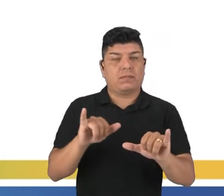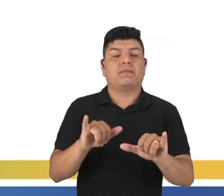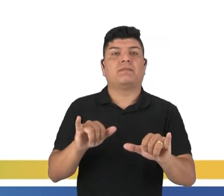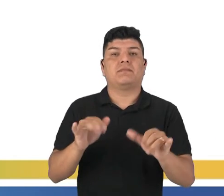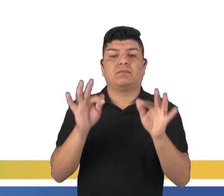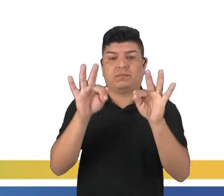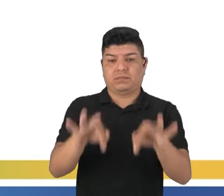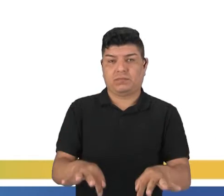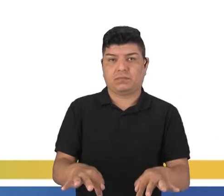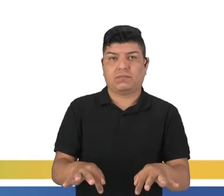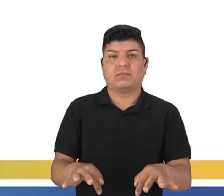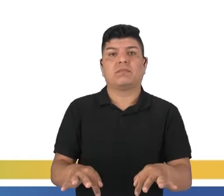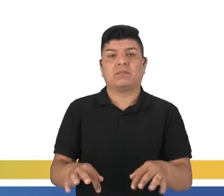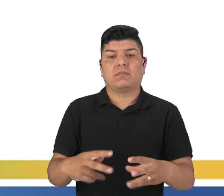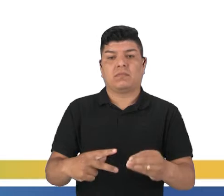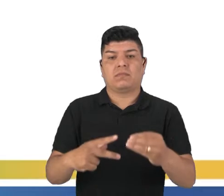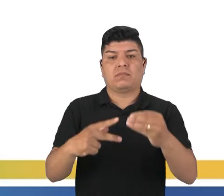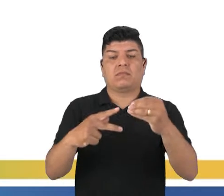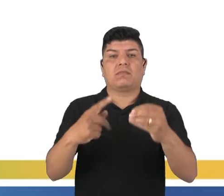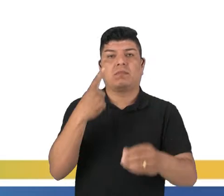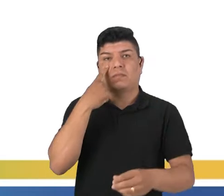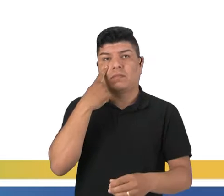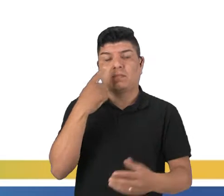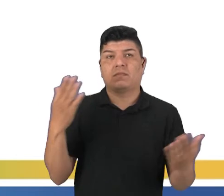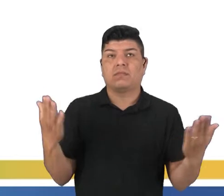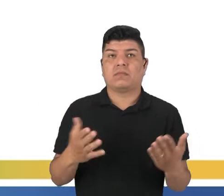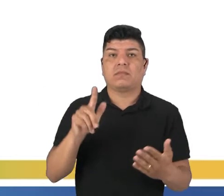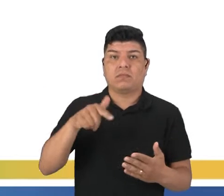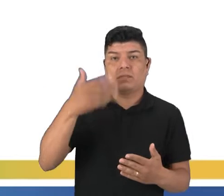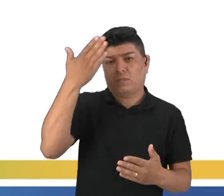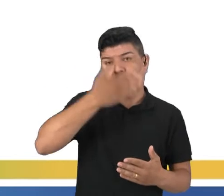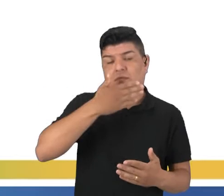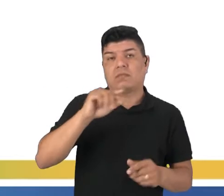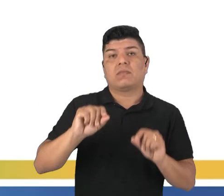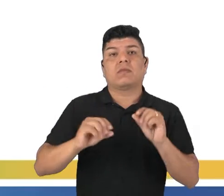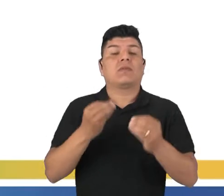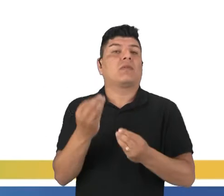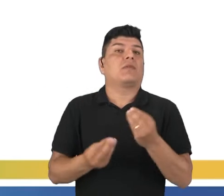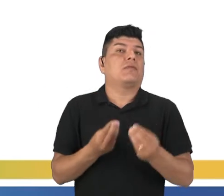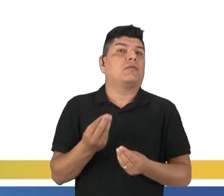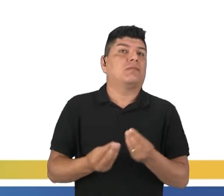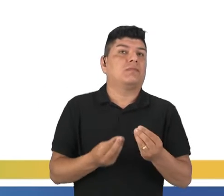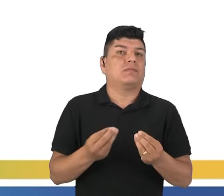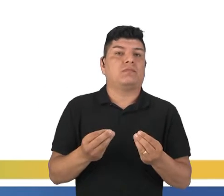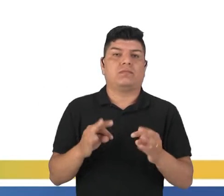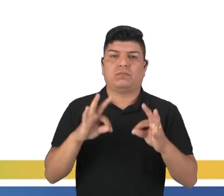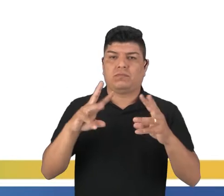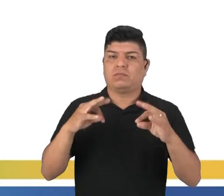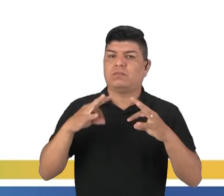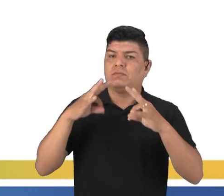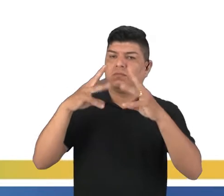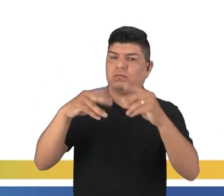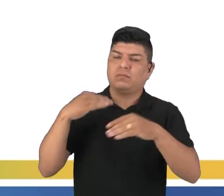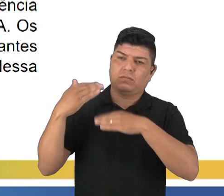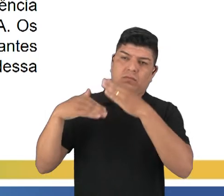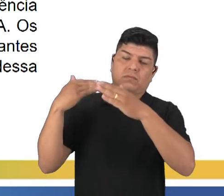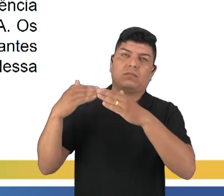e, no final, a proteína. Nós vamos ver mais à frente como que ocorre todo esse